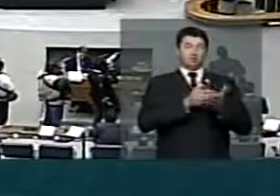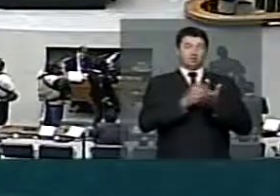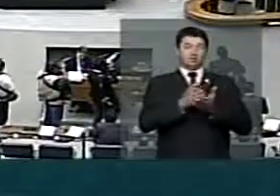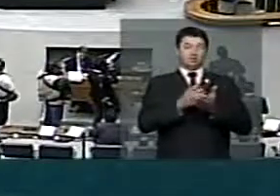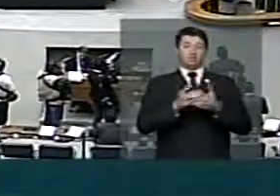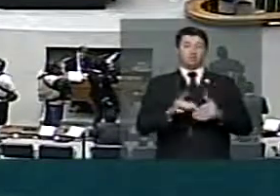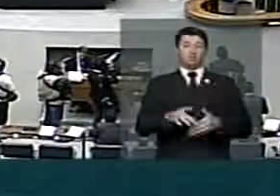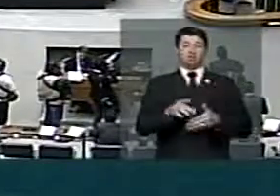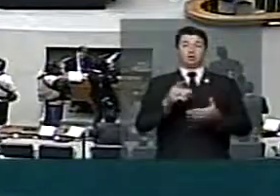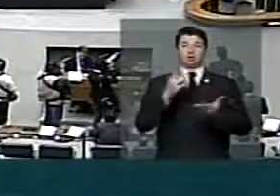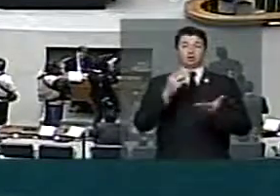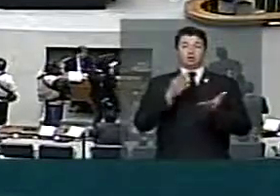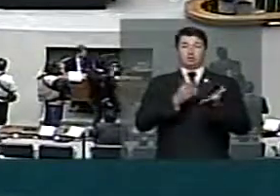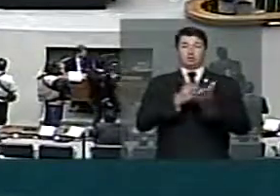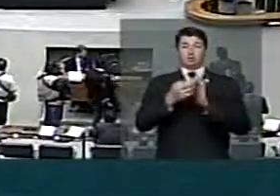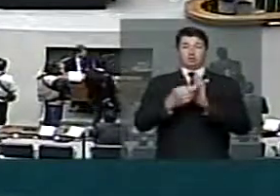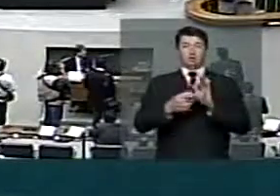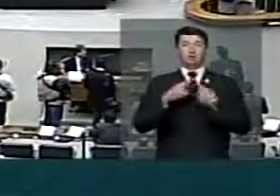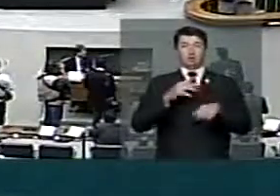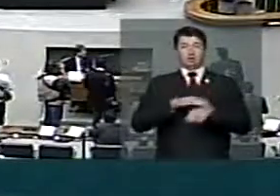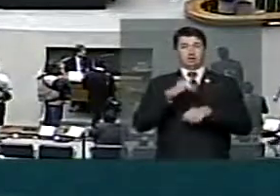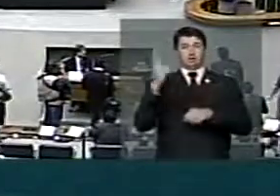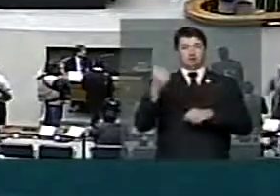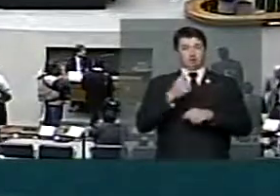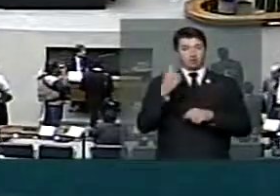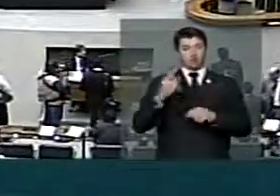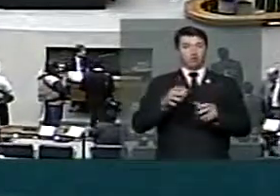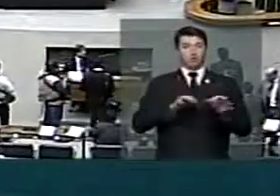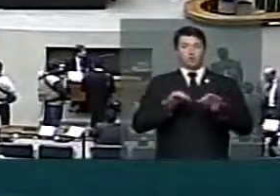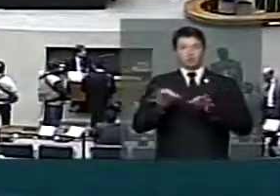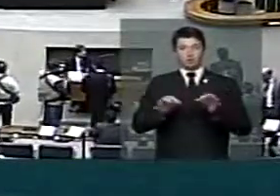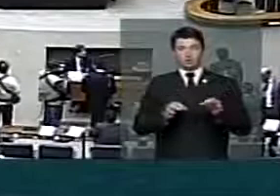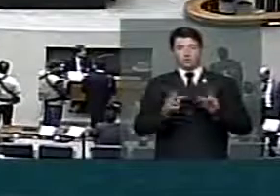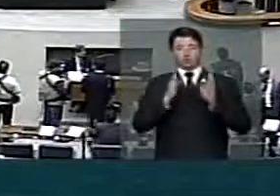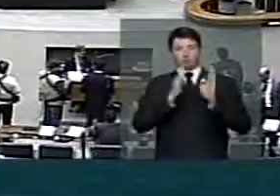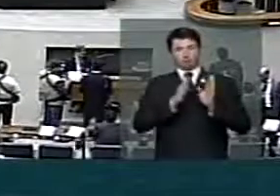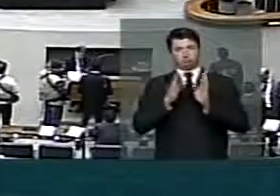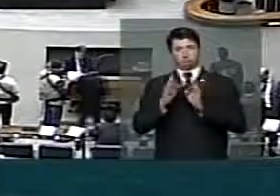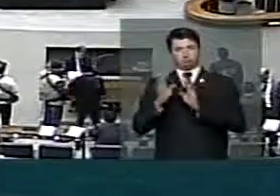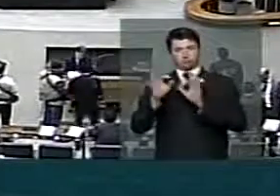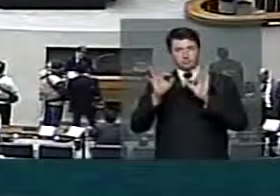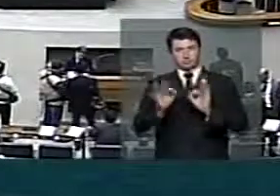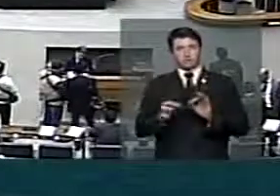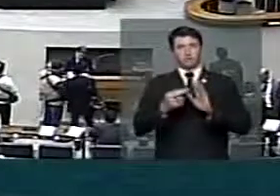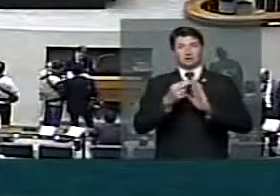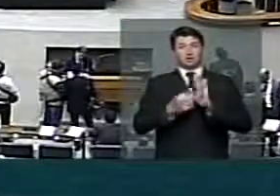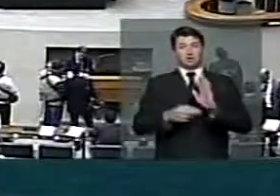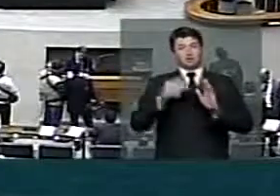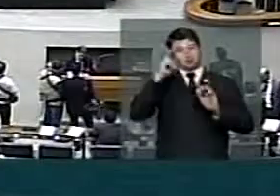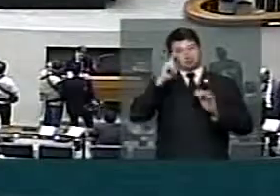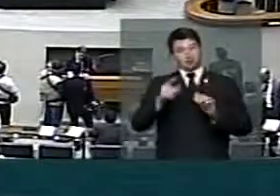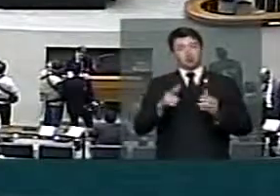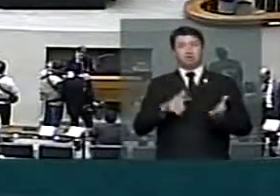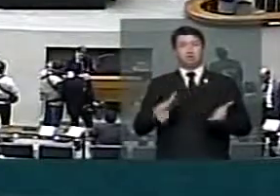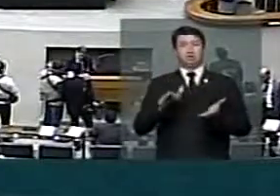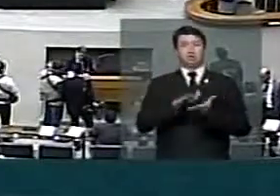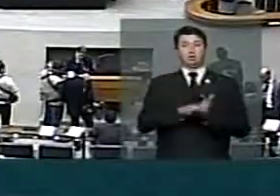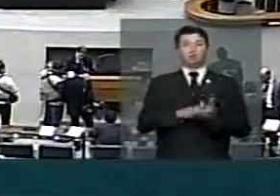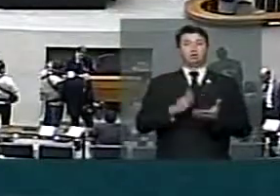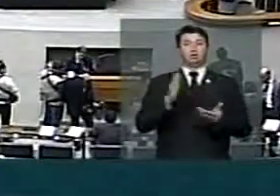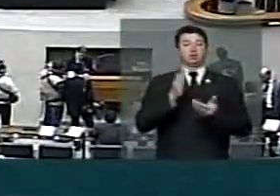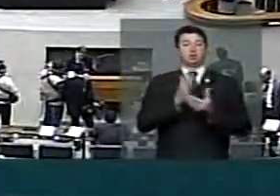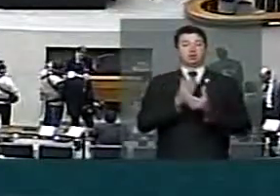fazer cumprir. Tempo para todo mundo, ordem, seguindo a ordem que o regimento manda. Sob a mesa o